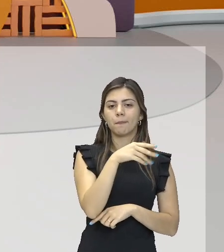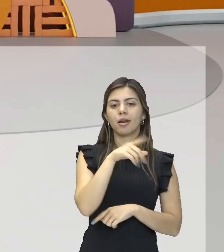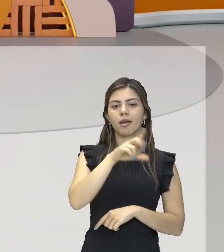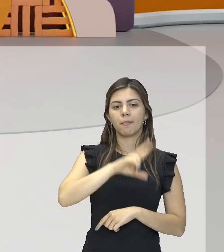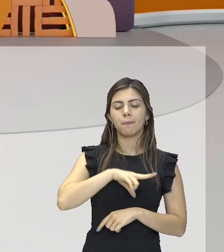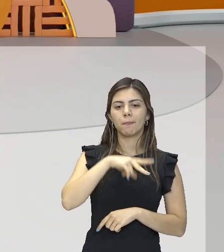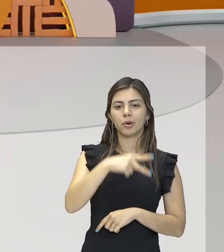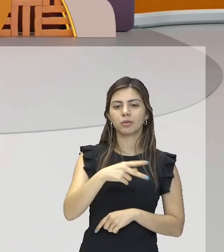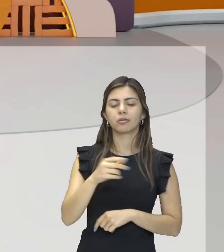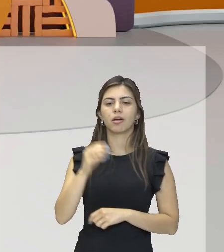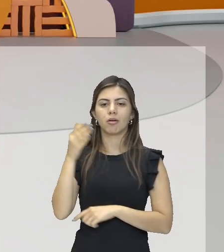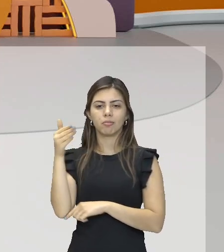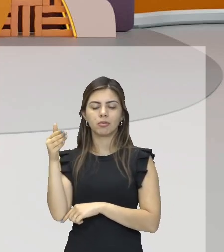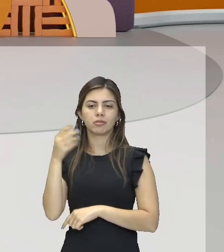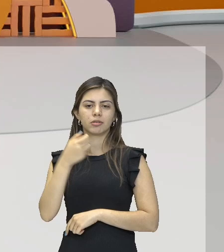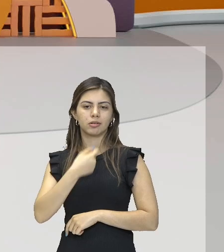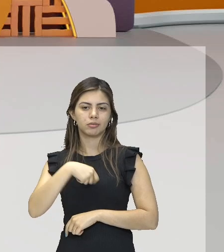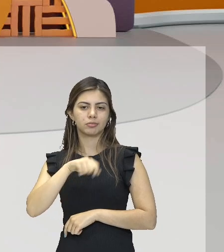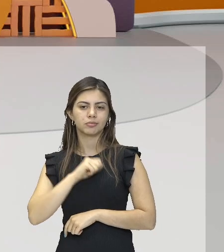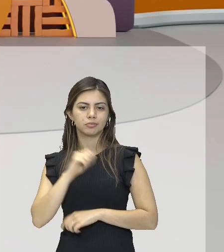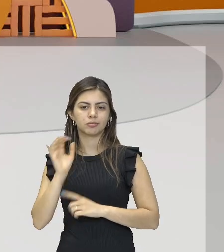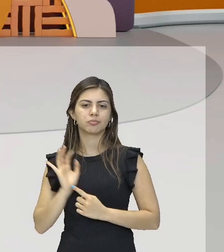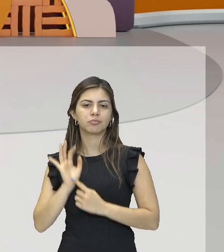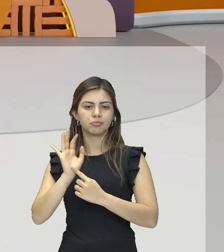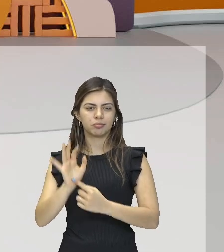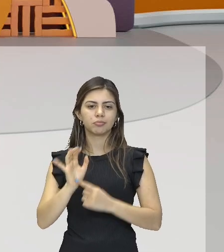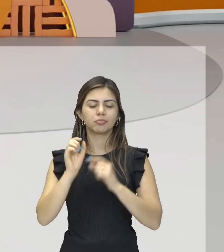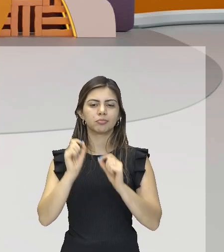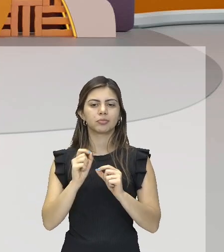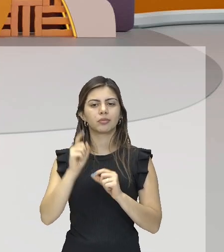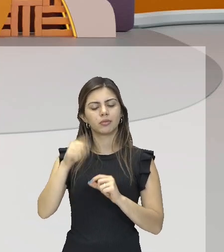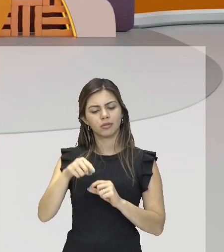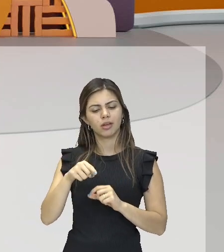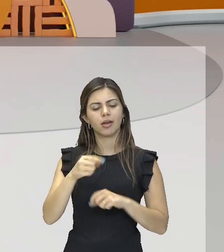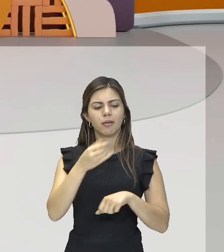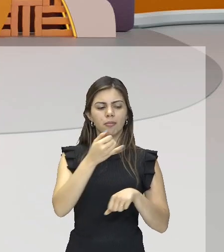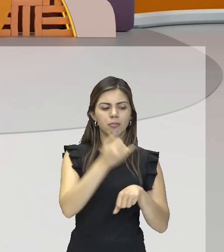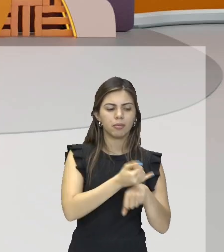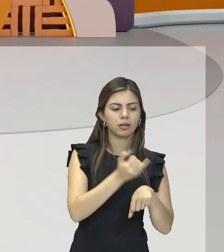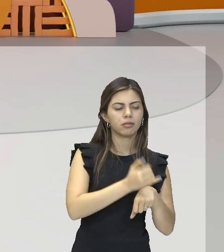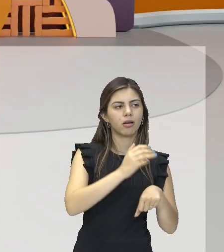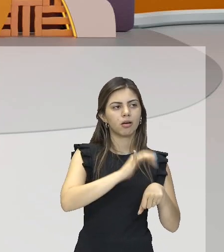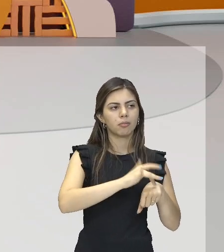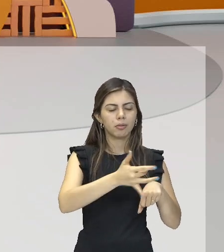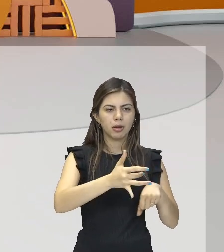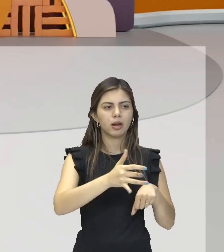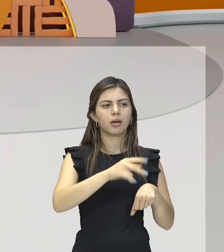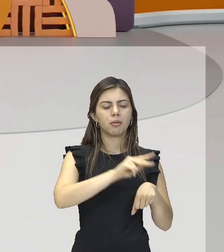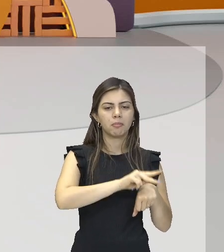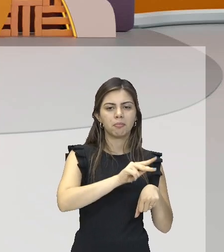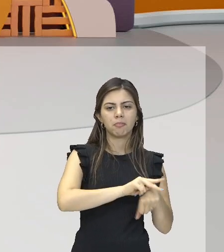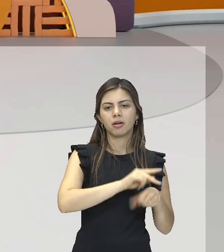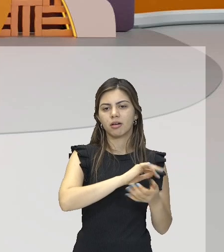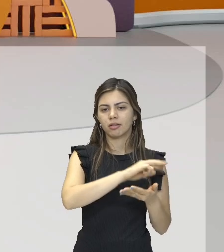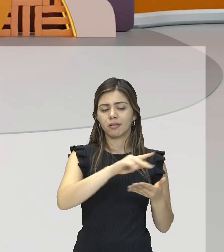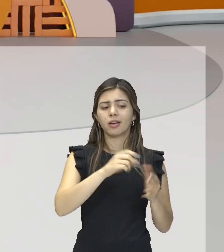e a Espanha para mostrar aí essa questão do metalismo, essa questão aí das características